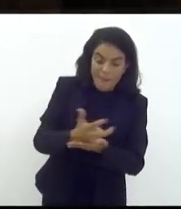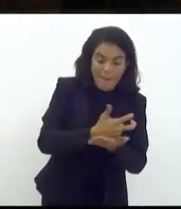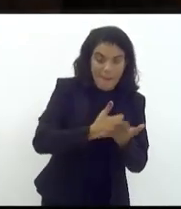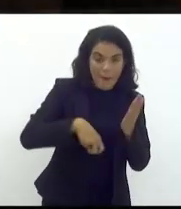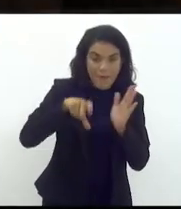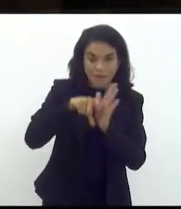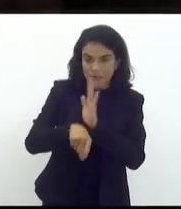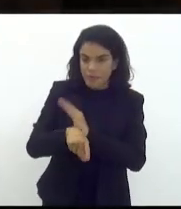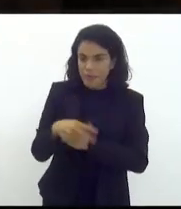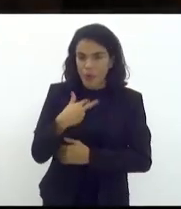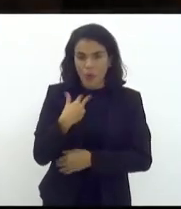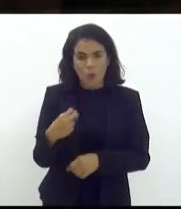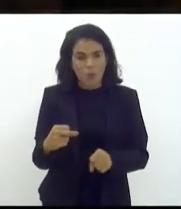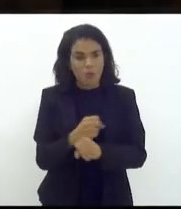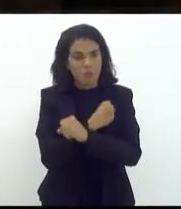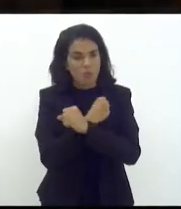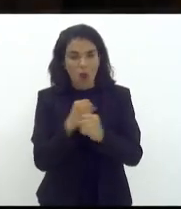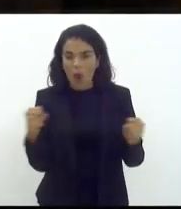quebrar